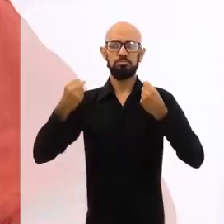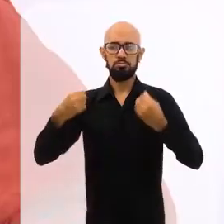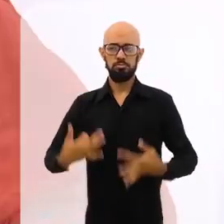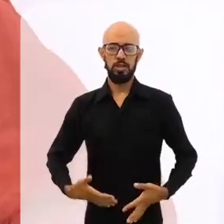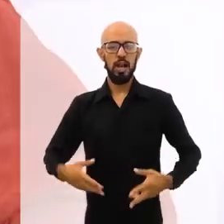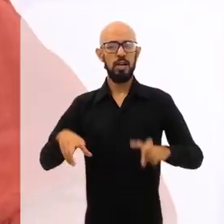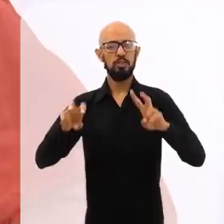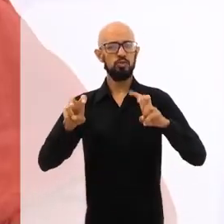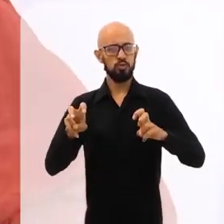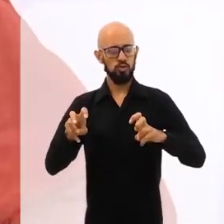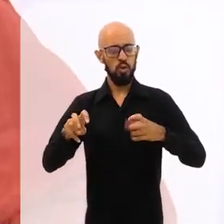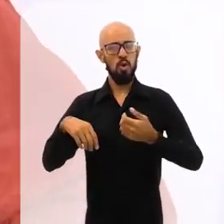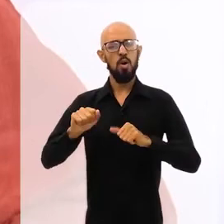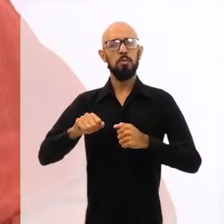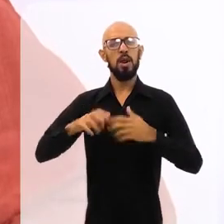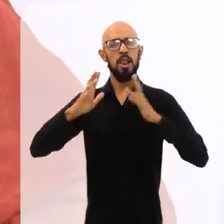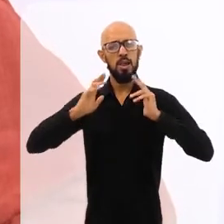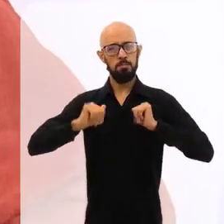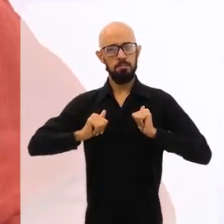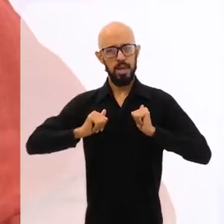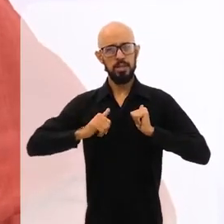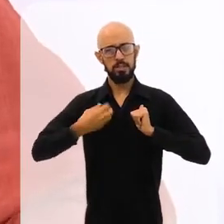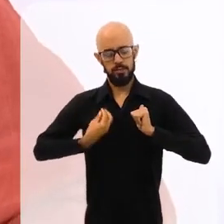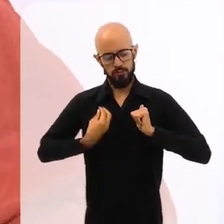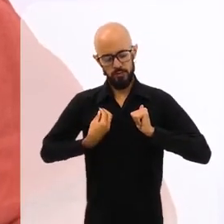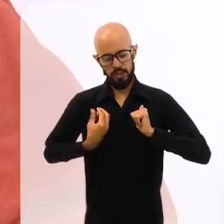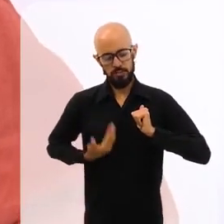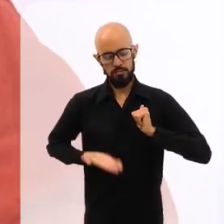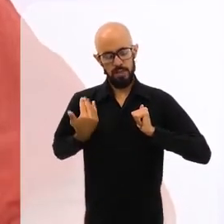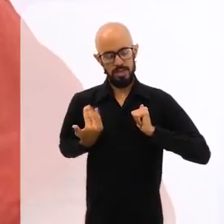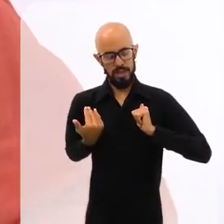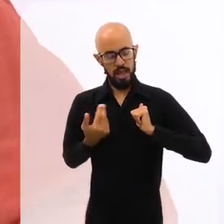de resgate de vidas anteriores